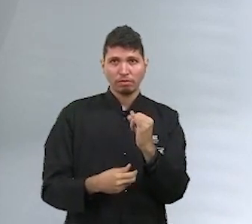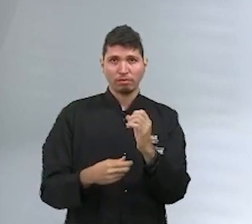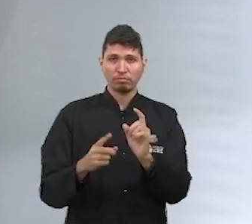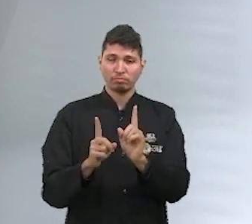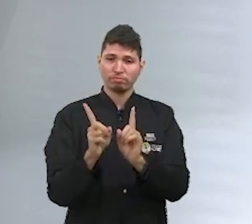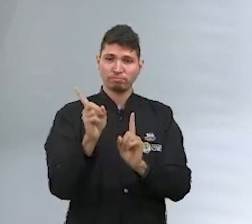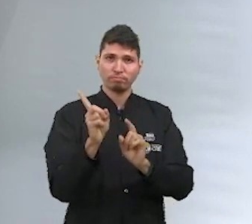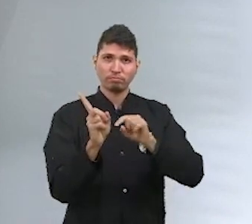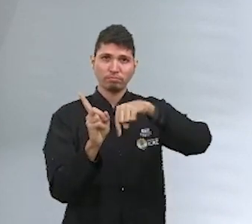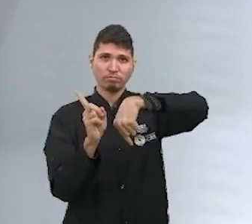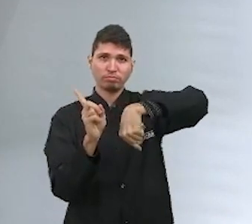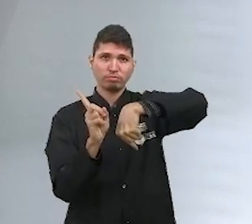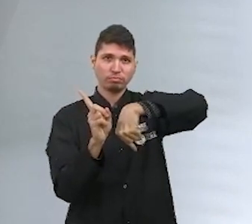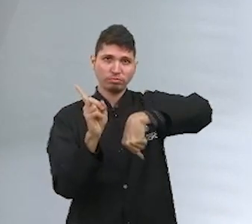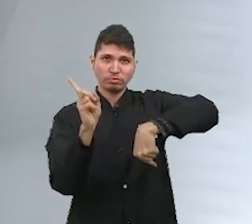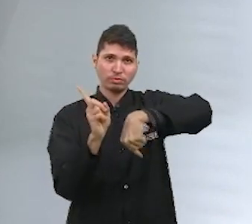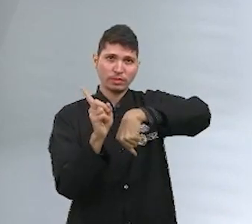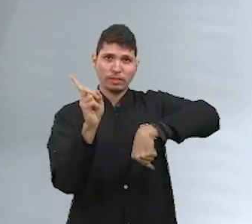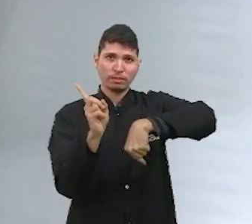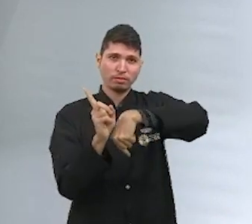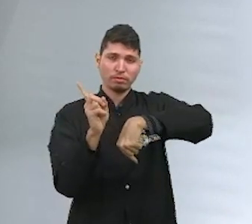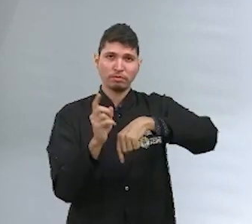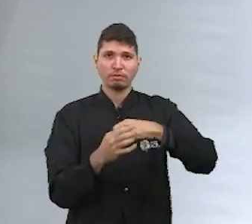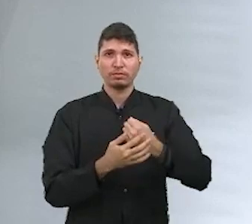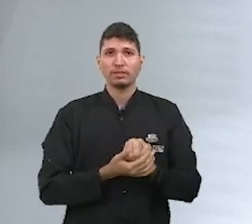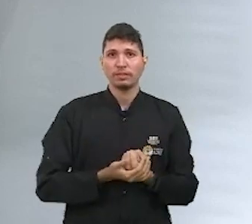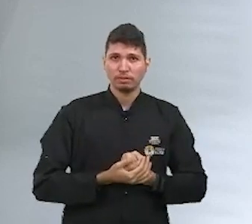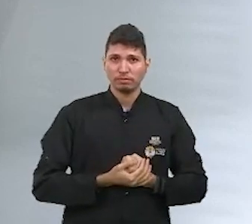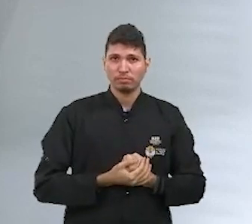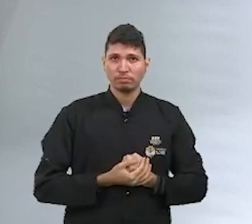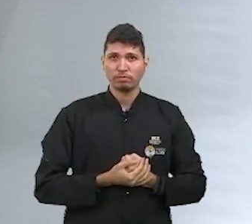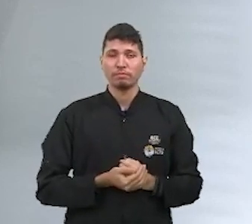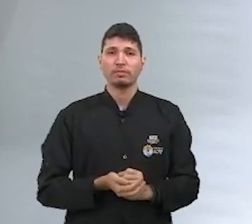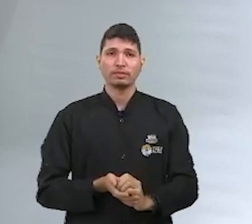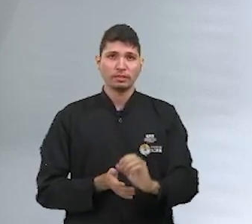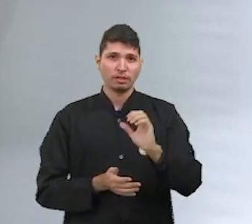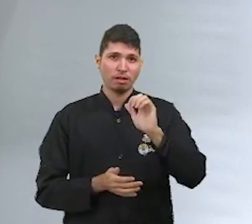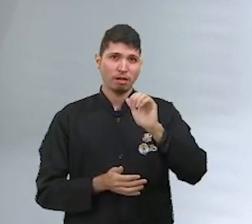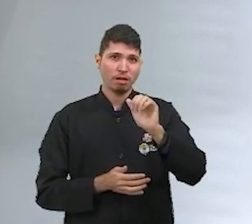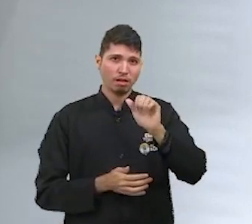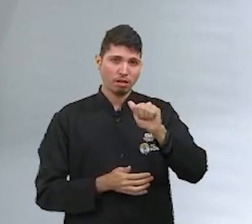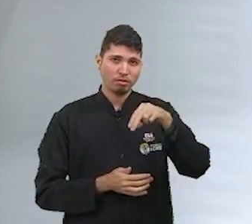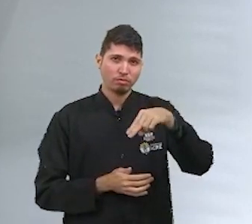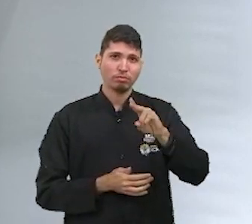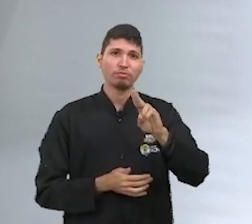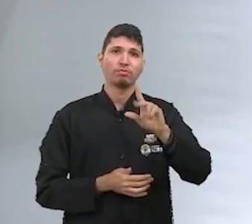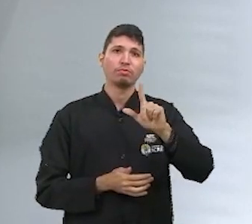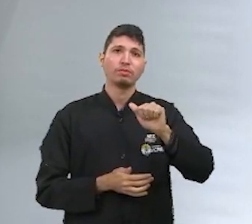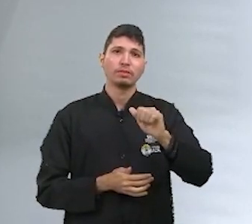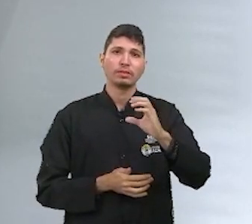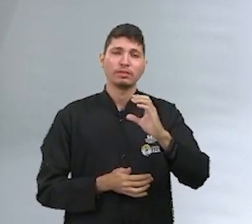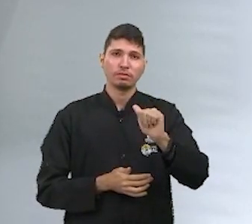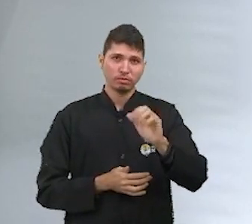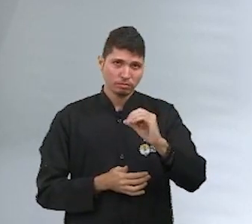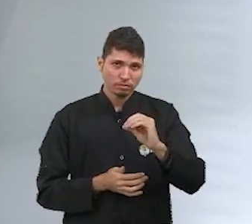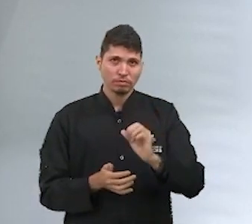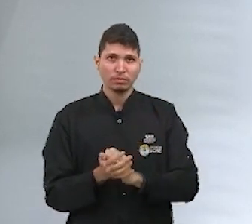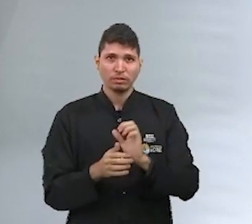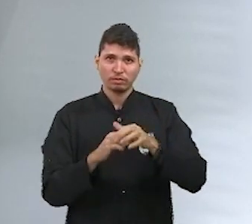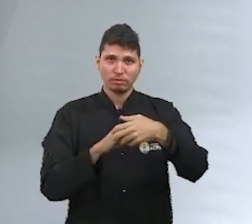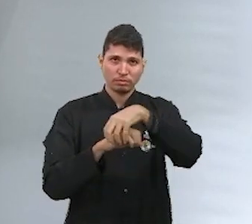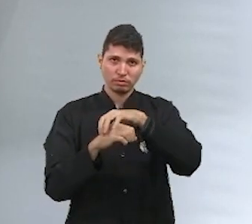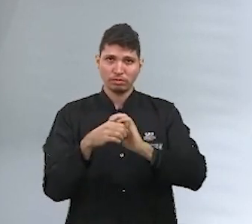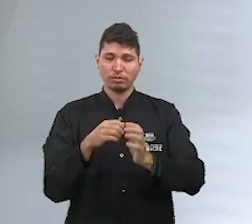lados opostos, ali vai haver então essa anulação e a molécula vai ser considerada